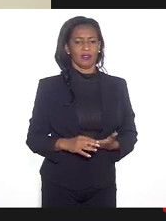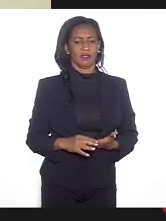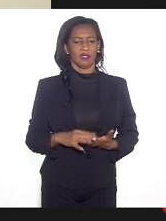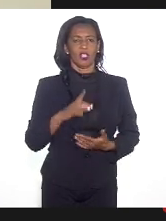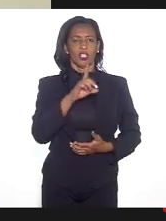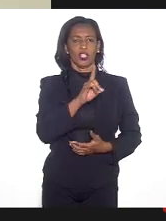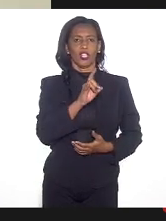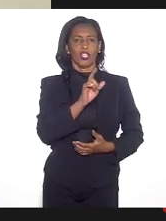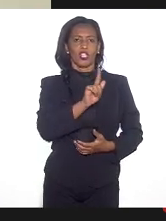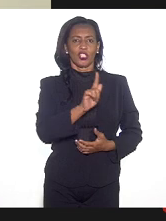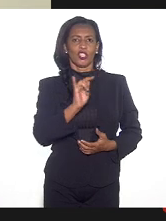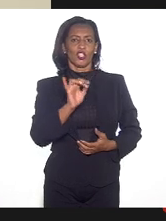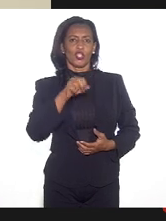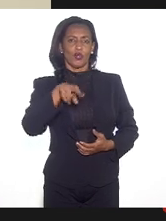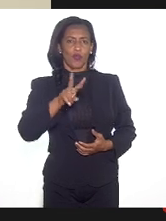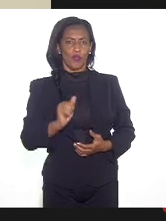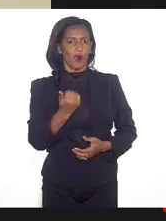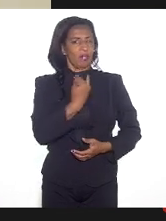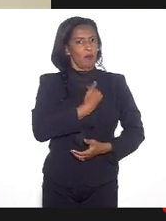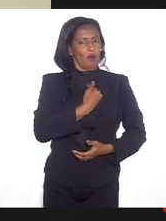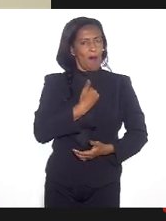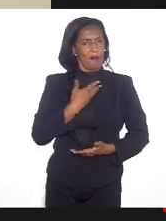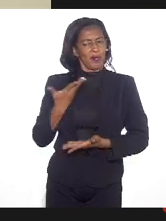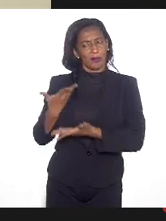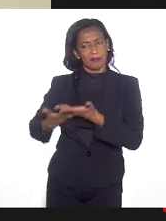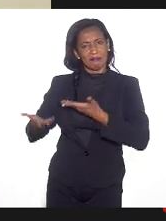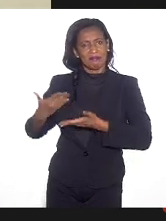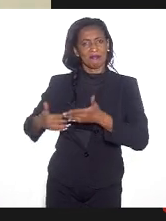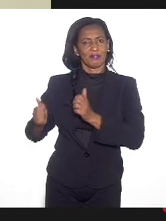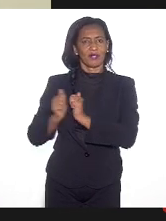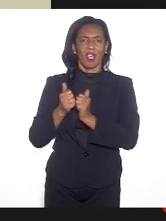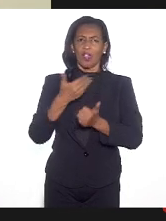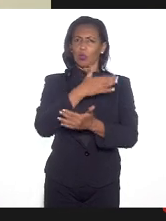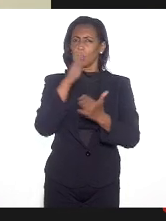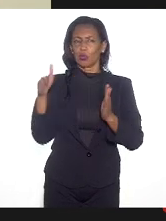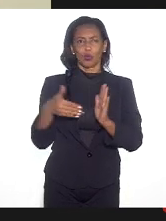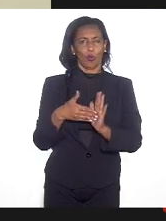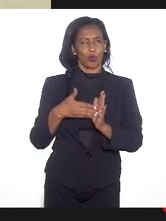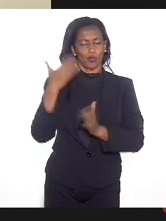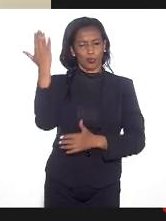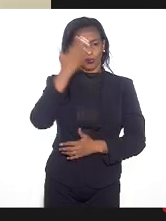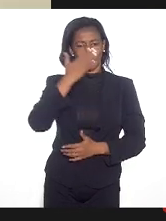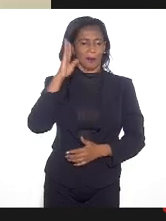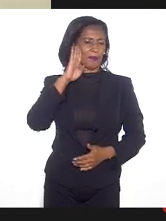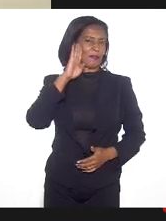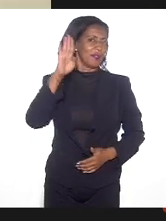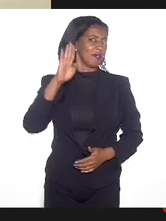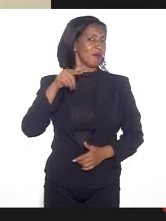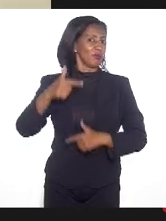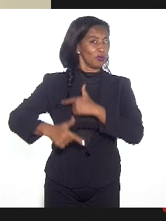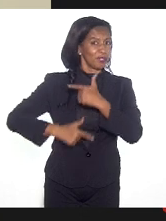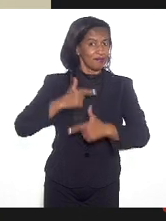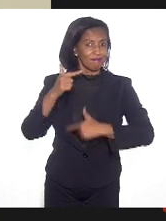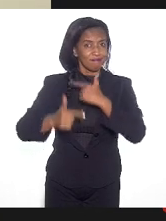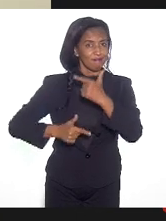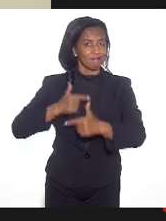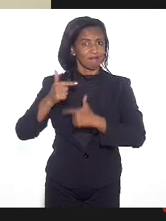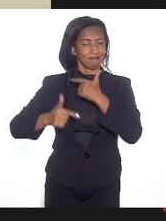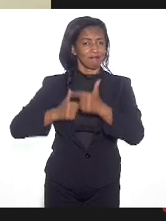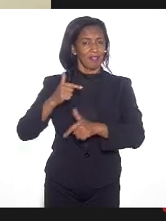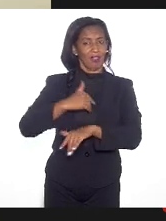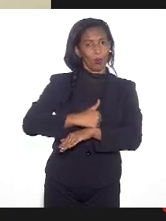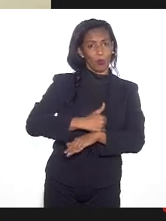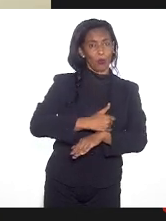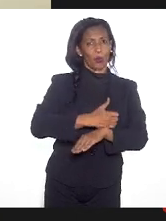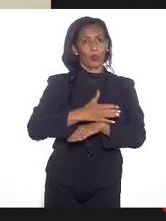Giovanni Ratinho, meu grande amigo e parceiro, a todos aí presentes, principalmente aí os guerreiros aí que estiveram lutando ao longo do